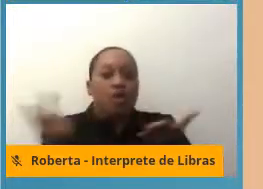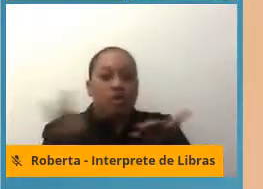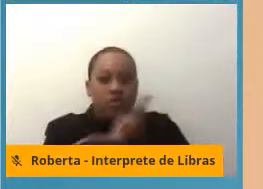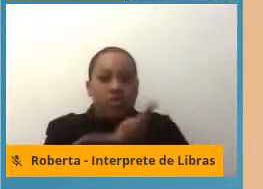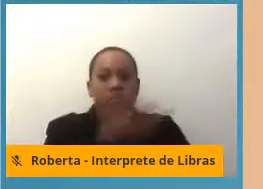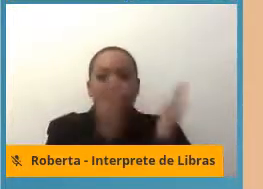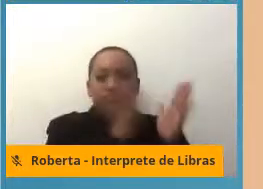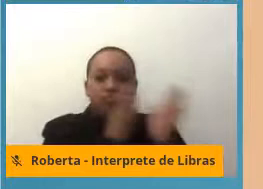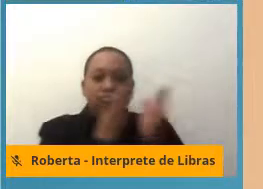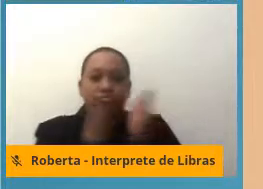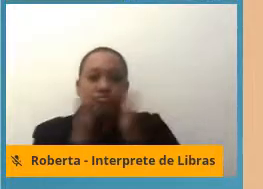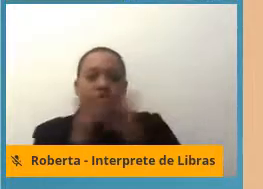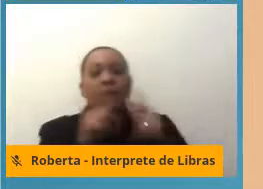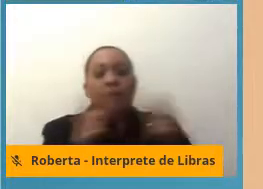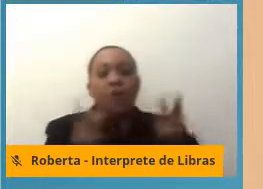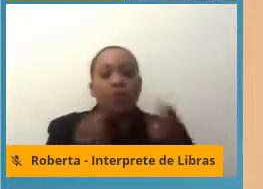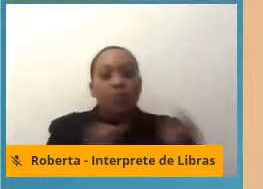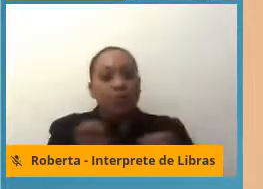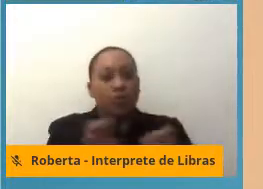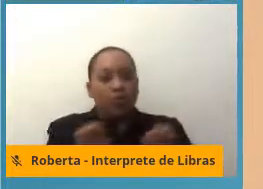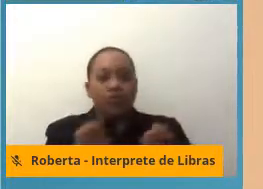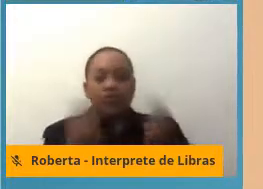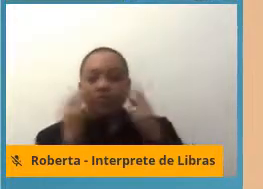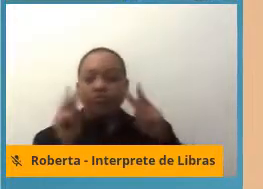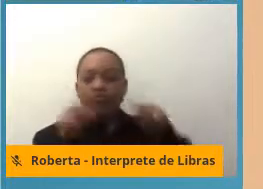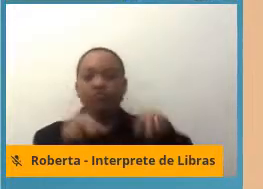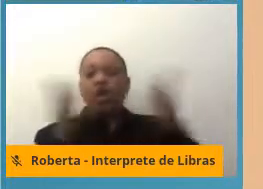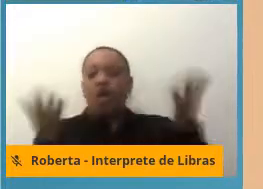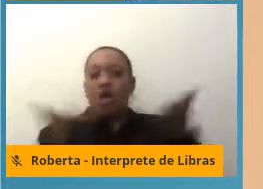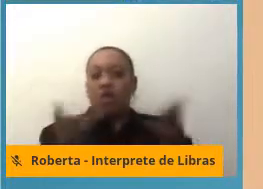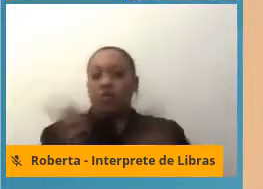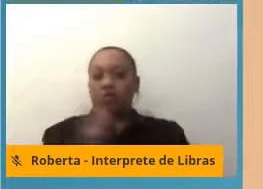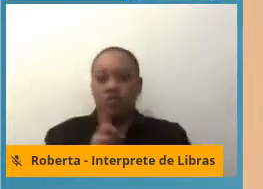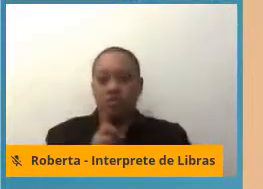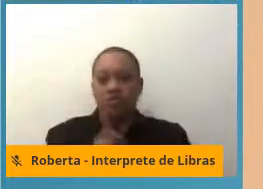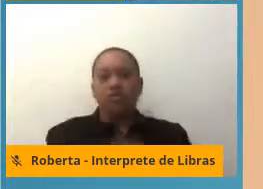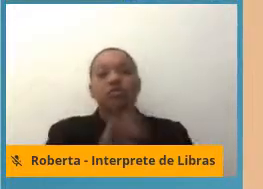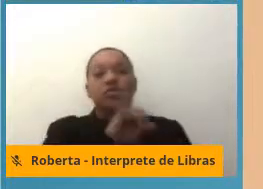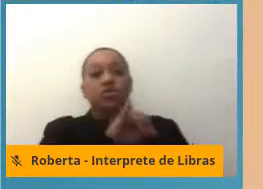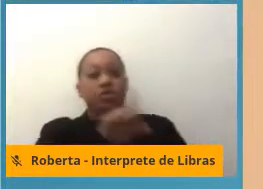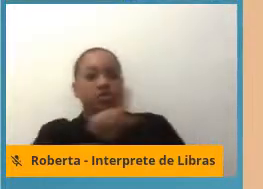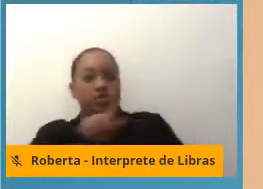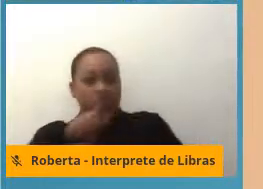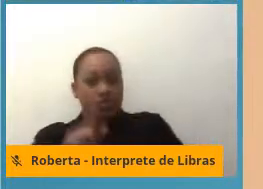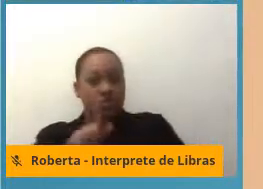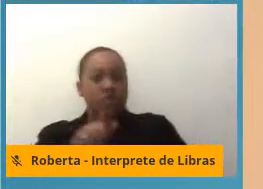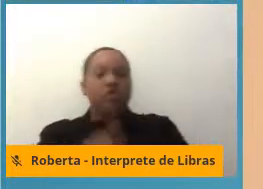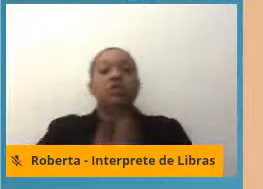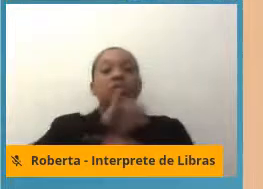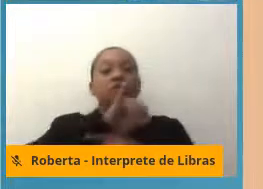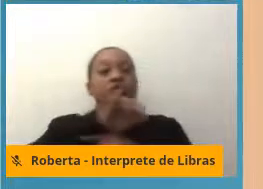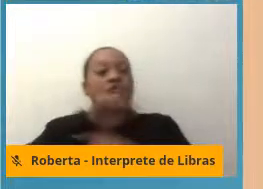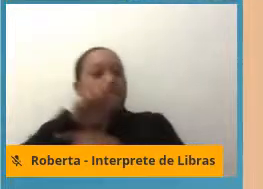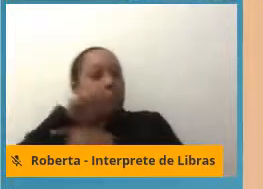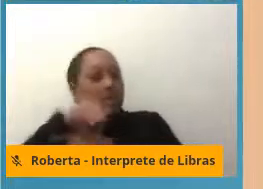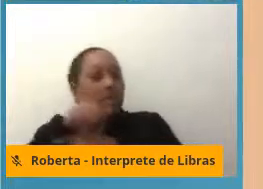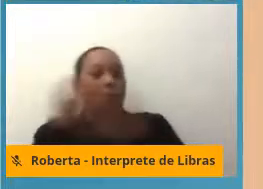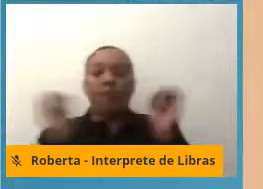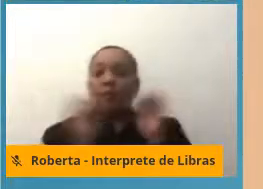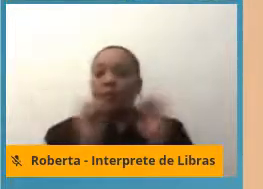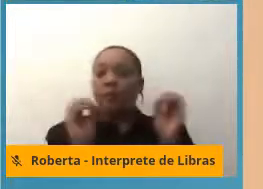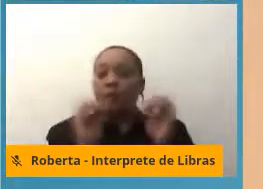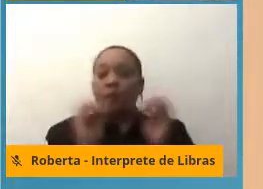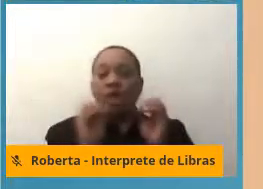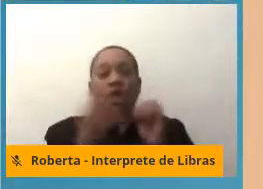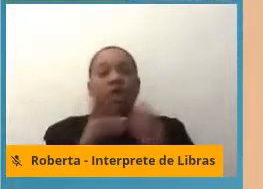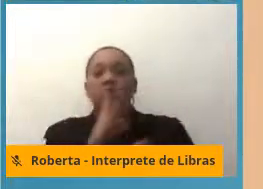controle a gente não vai olhar agora. Veja que nem reagiu no IgG, nem reagiu no IgM. Então, ele é não reagente, né, para coronavírus.